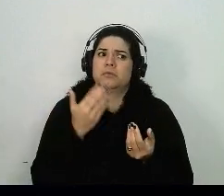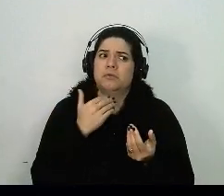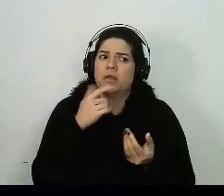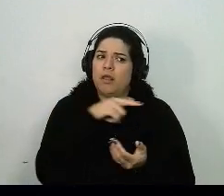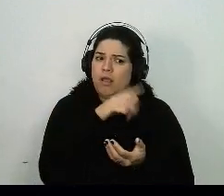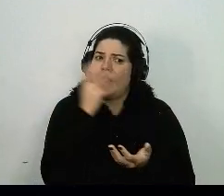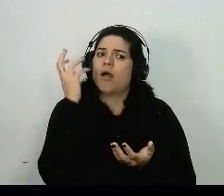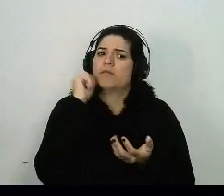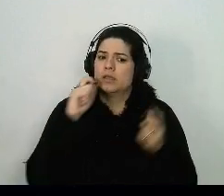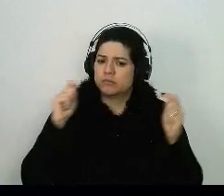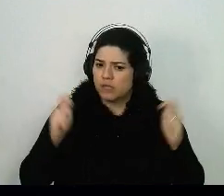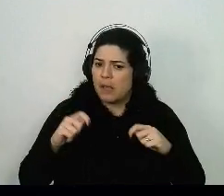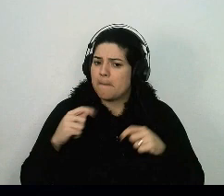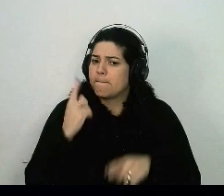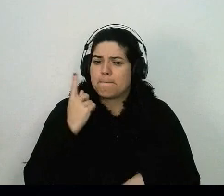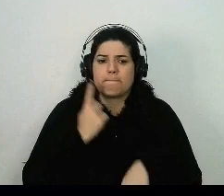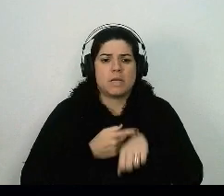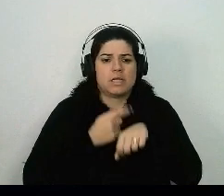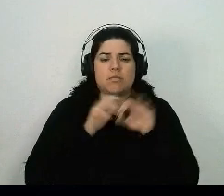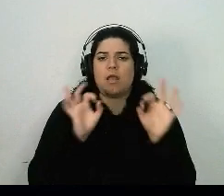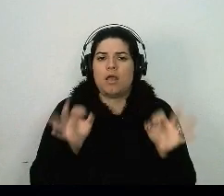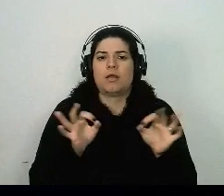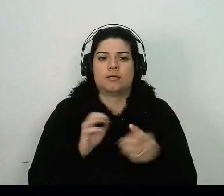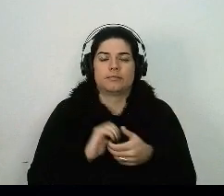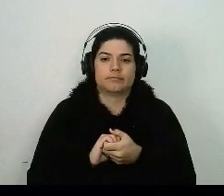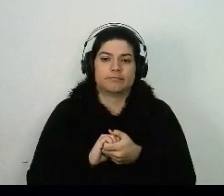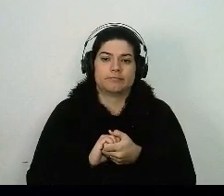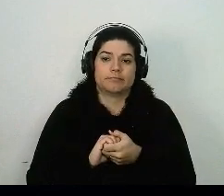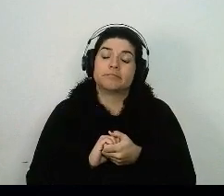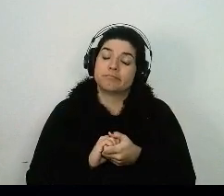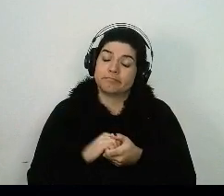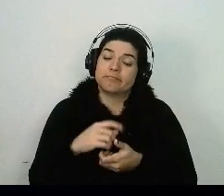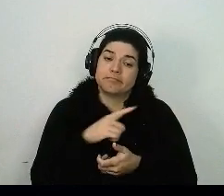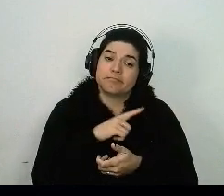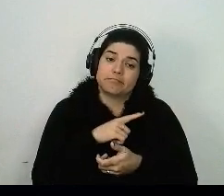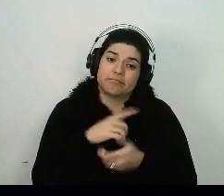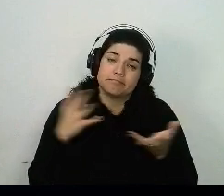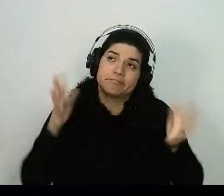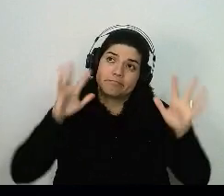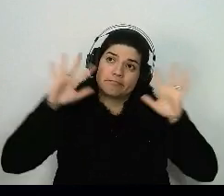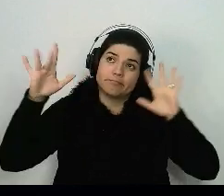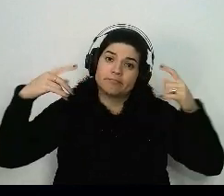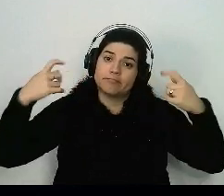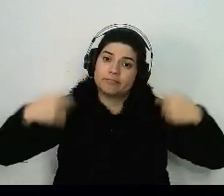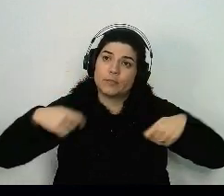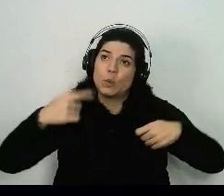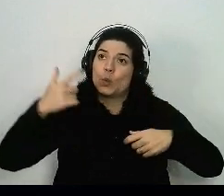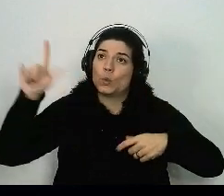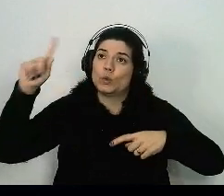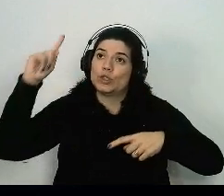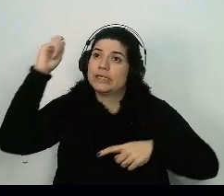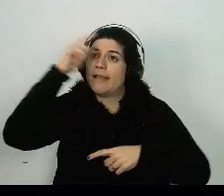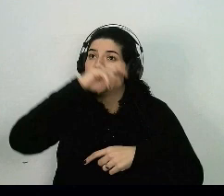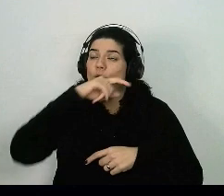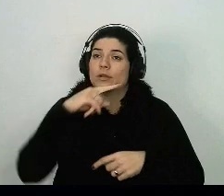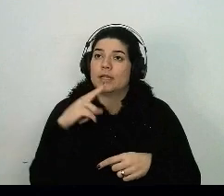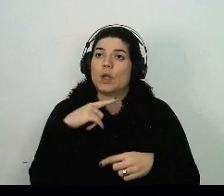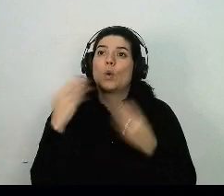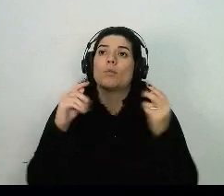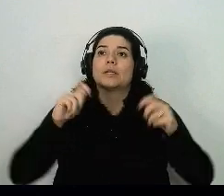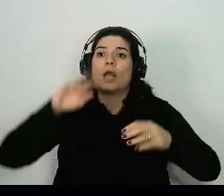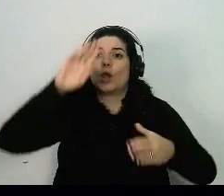momento. Então, isso tem que ser, de alguma forma, também pensado. É outro desafio. Como é que a gente vai trazer essa confiabilidade nisso